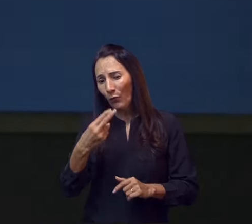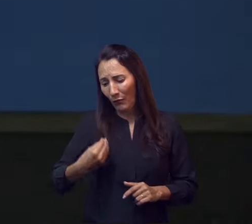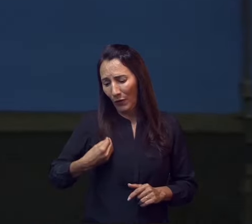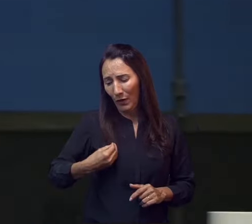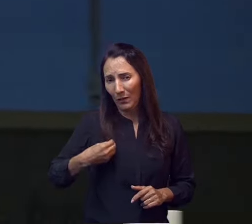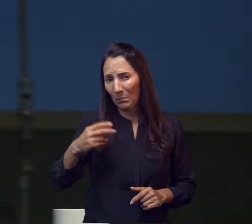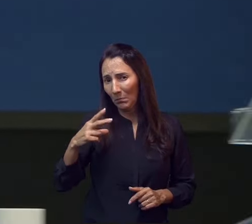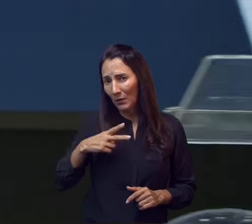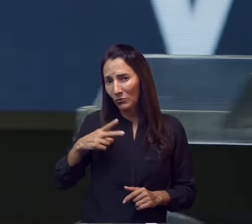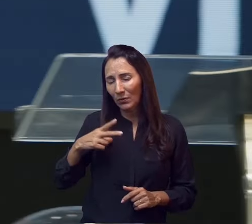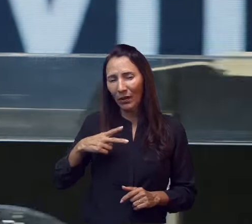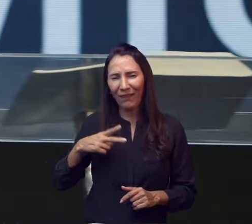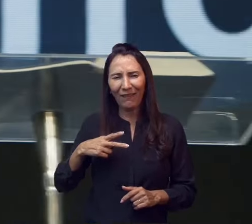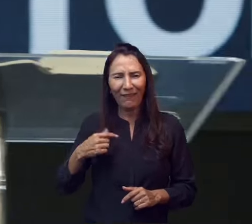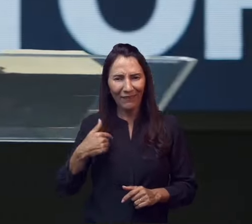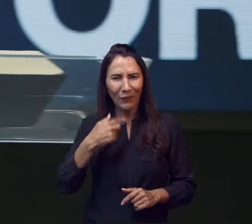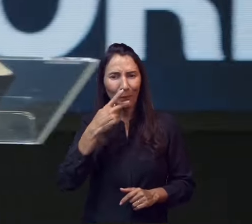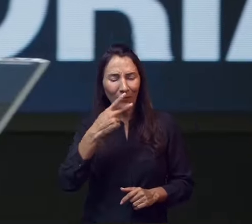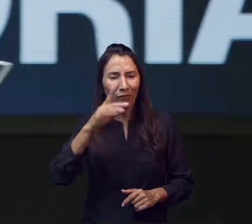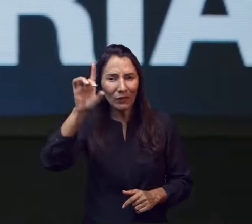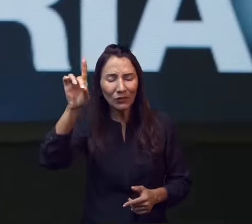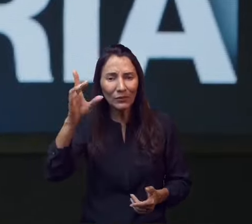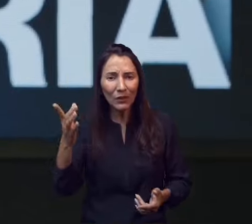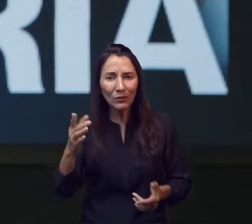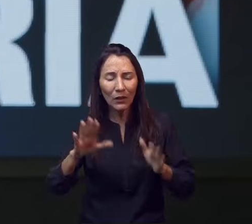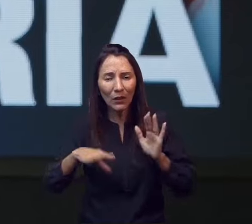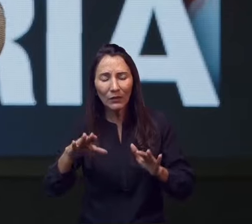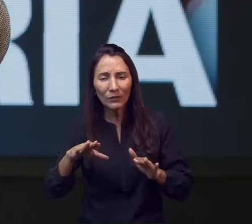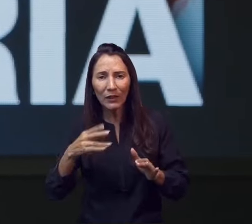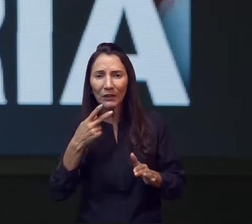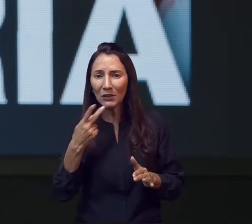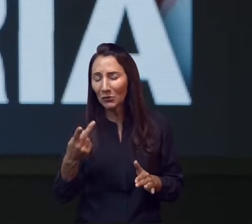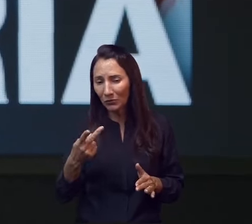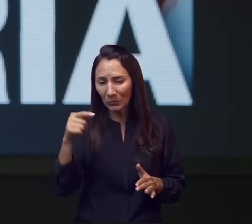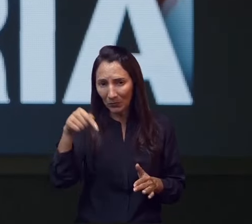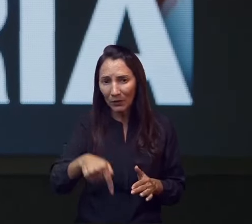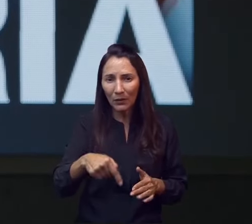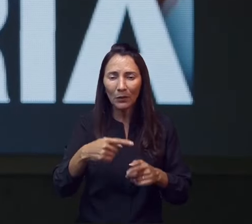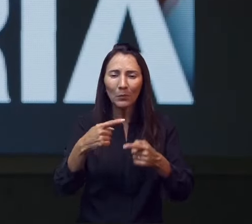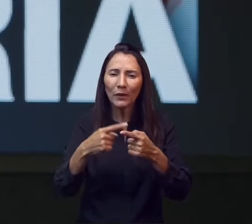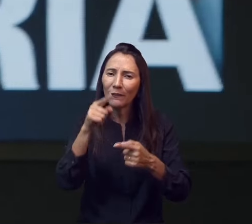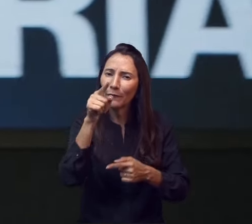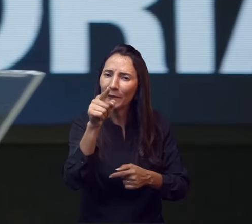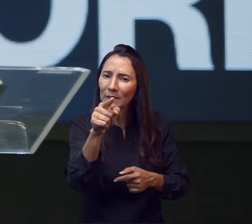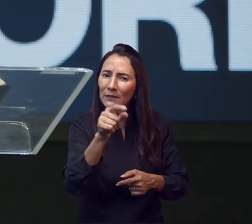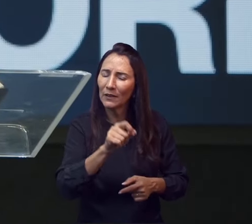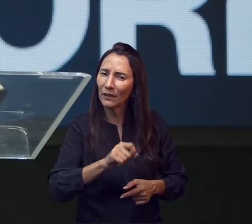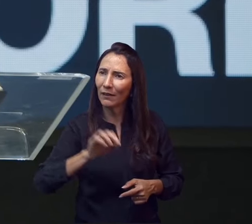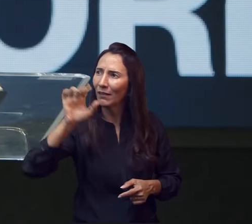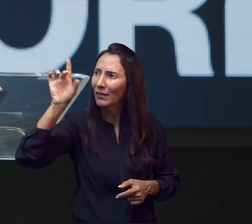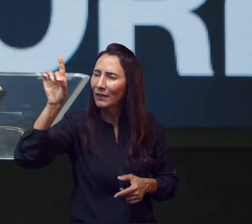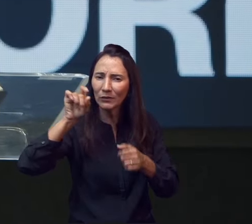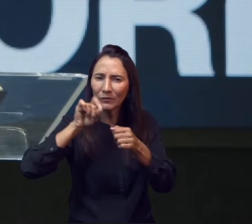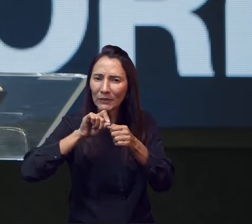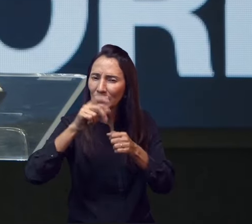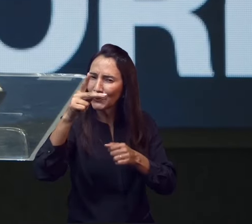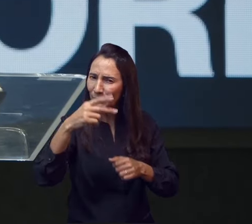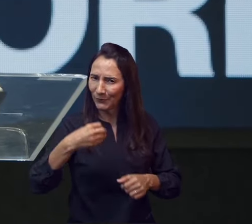profeta de Deus aqui nessa noite talvez eu tô pregando essa mensagem só por causa disso por causa da tua vida que Deus vai fazer